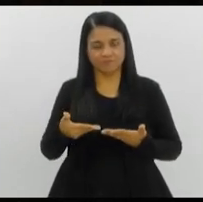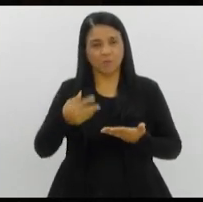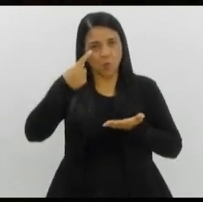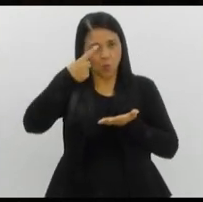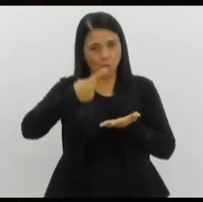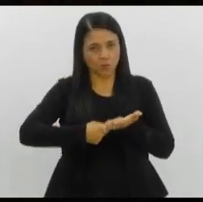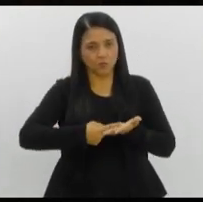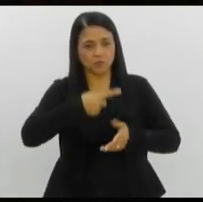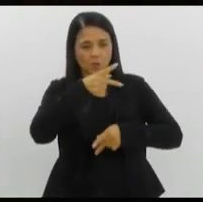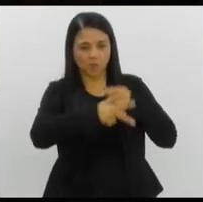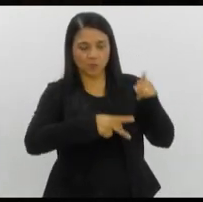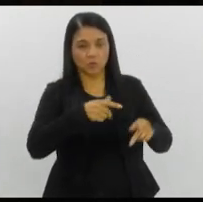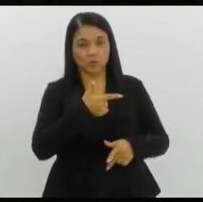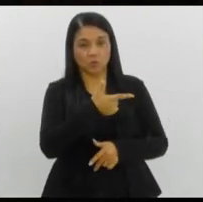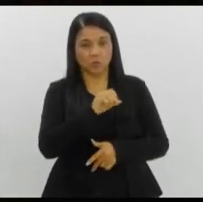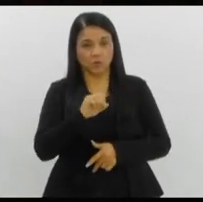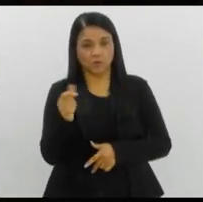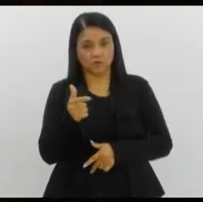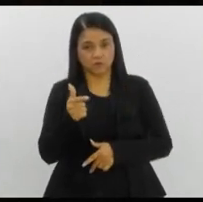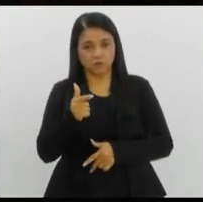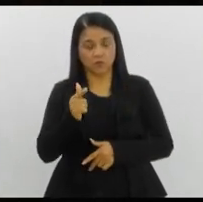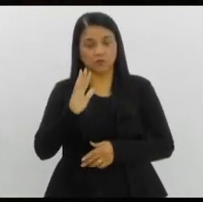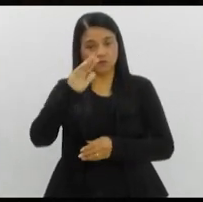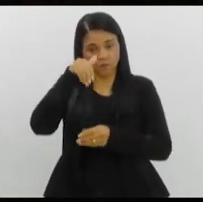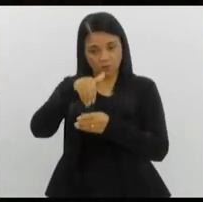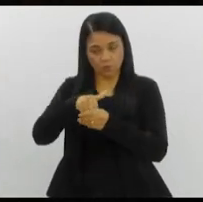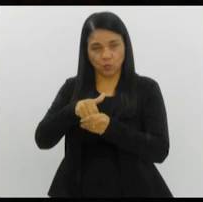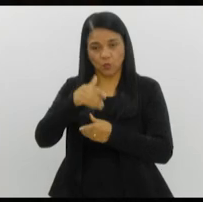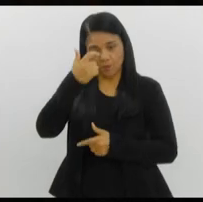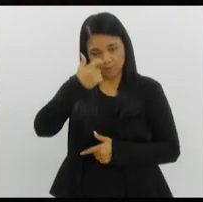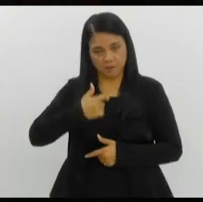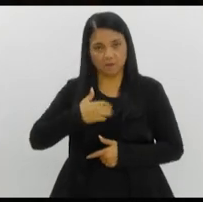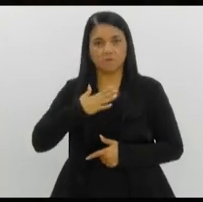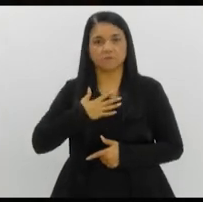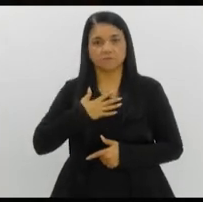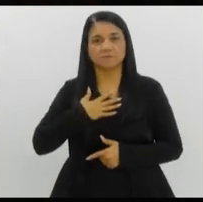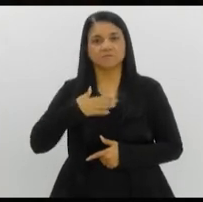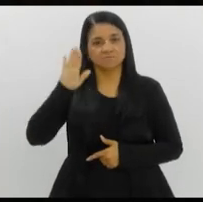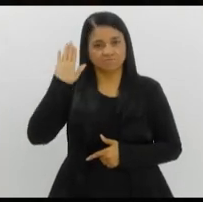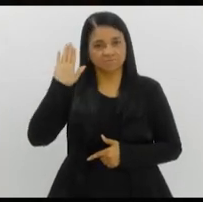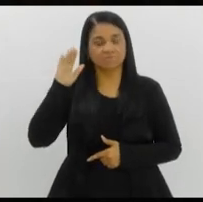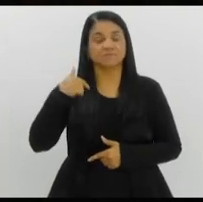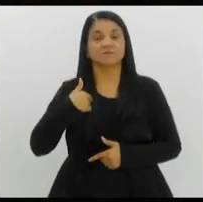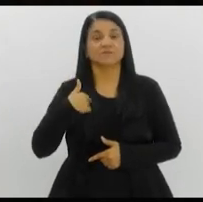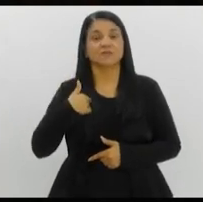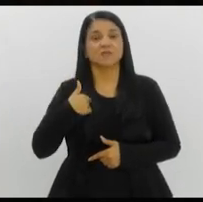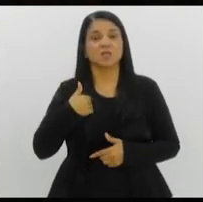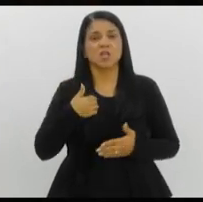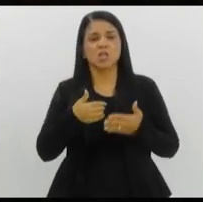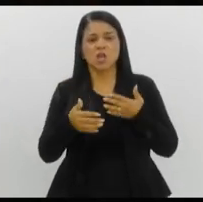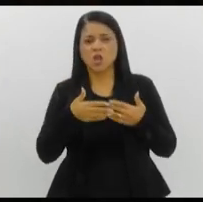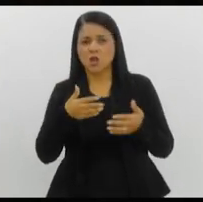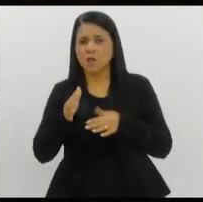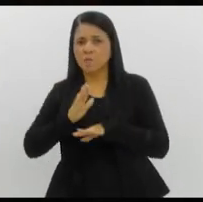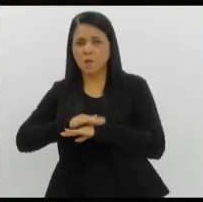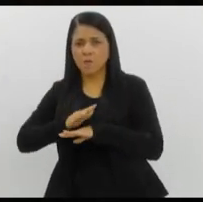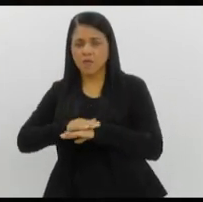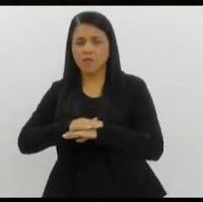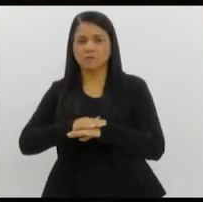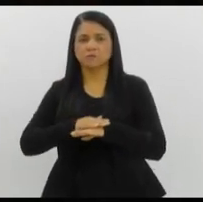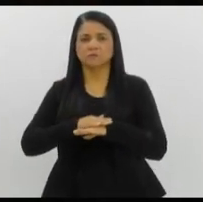que em 2022 confiou o seu voto a mim, sabendo que em qualquer tempo dessa